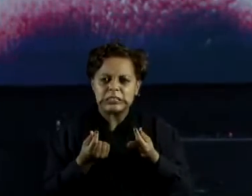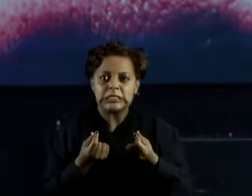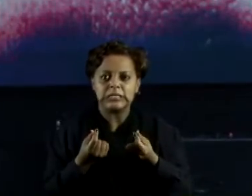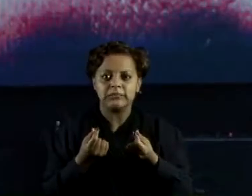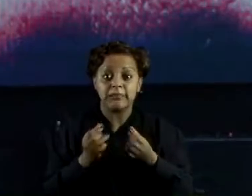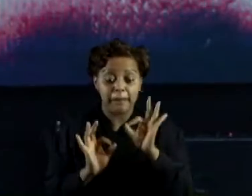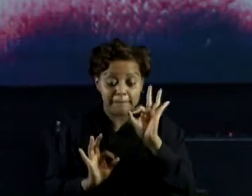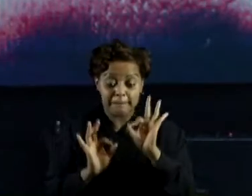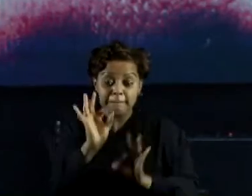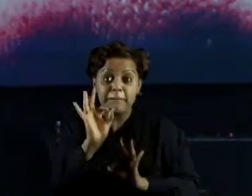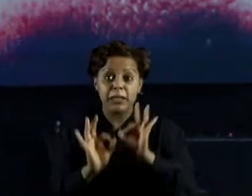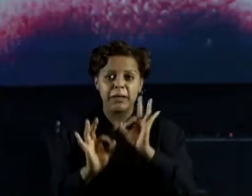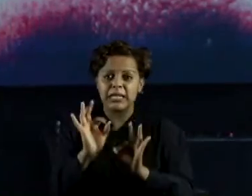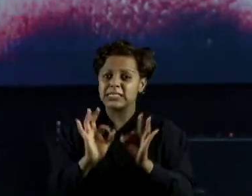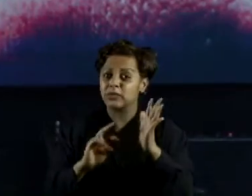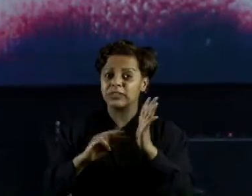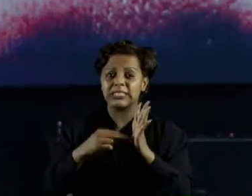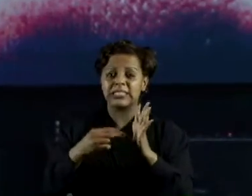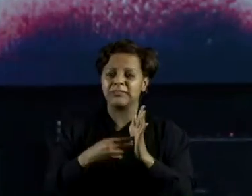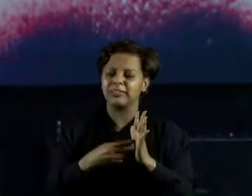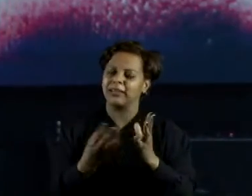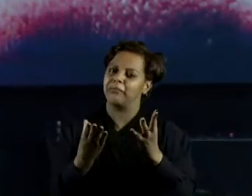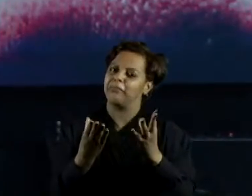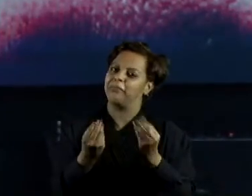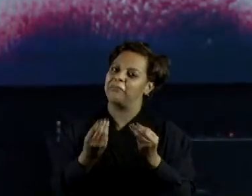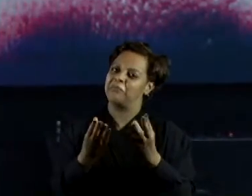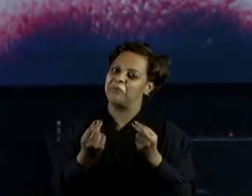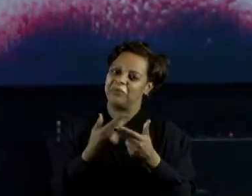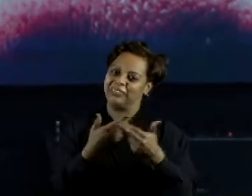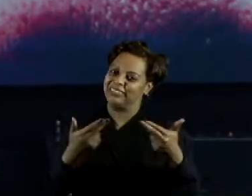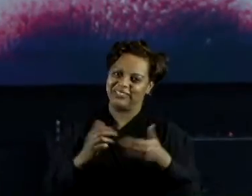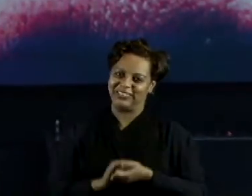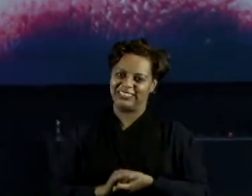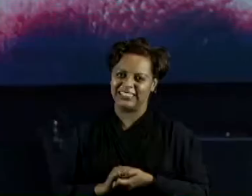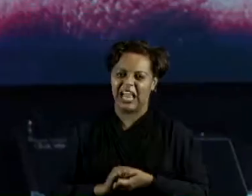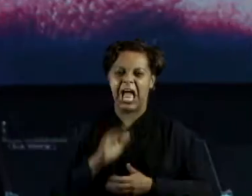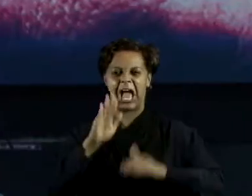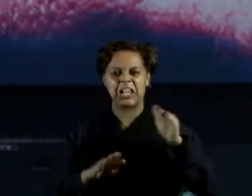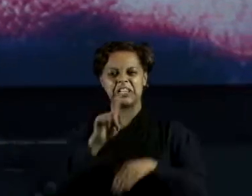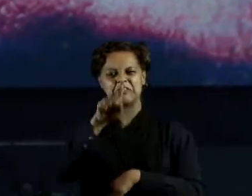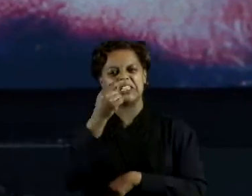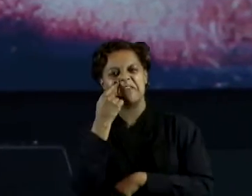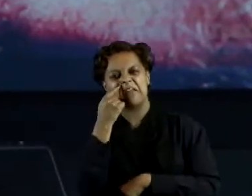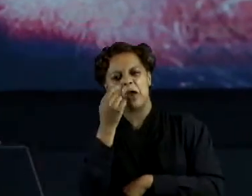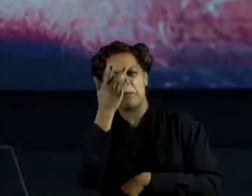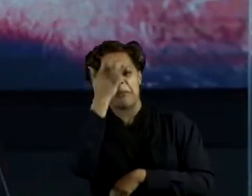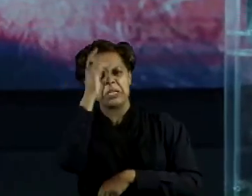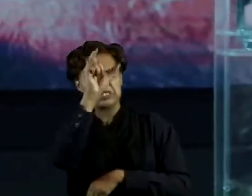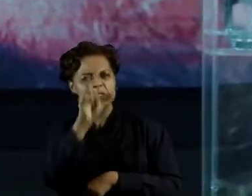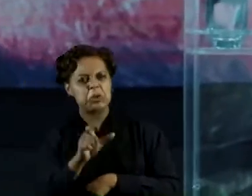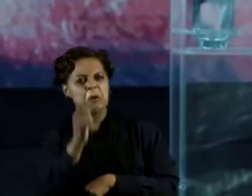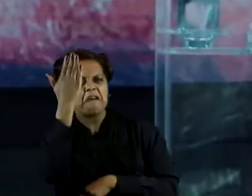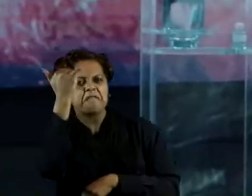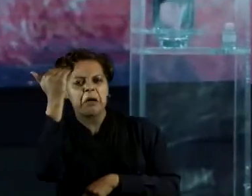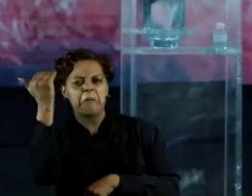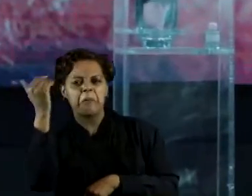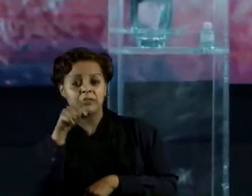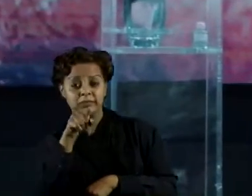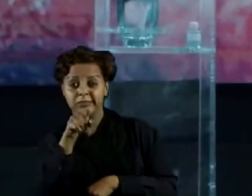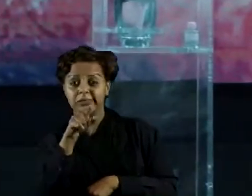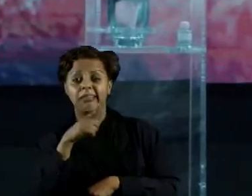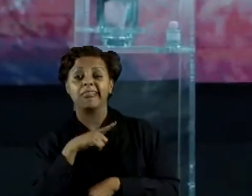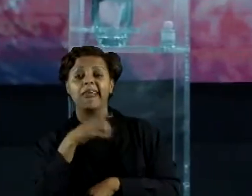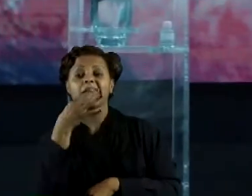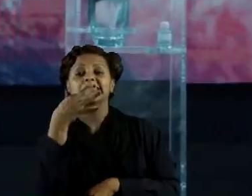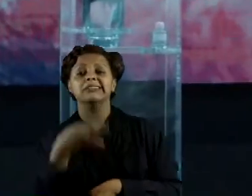Preparação requer muitas coisas. Quando você vê alguém bem sucedido, você pode ter certeza de uma coisa: teve o